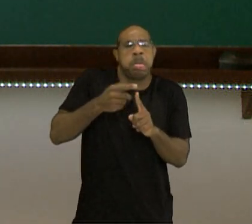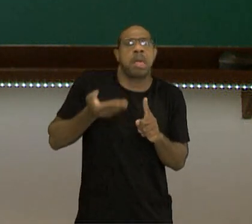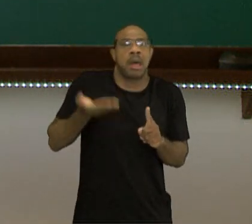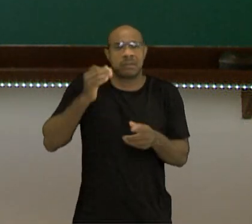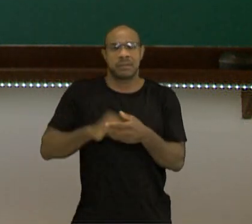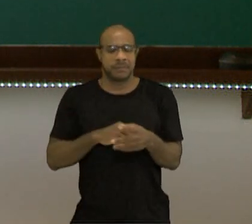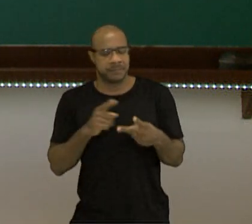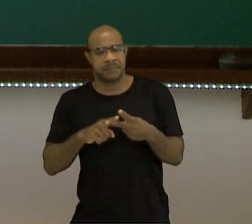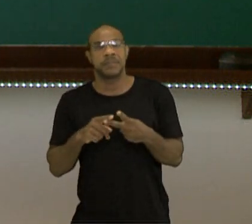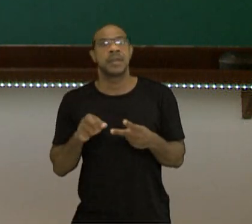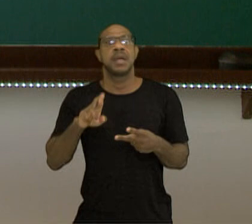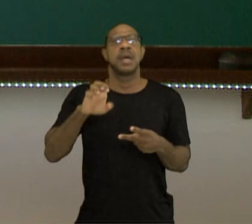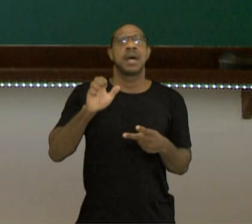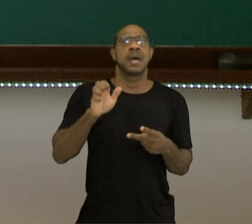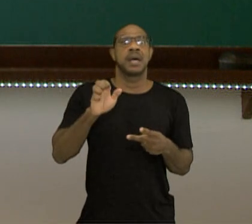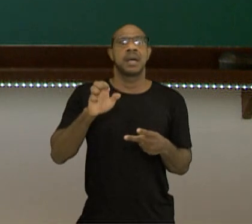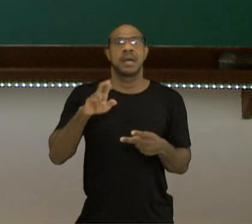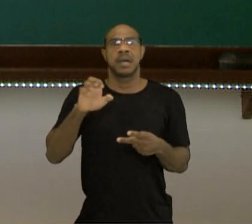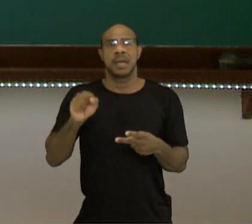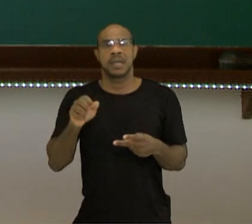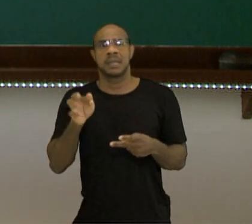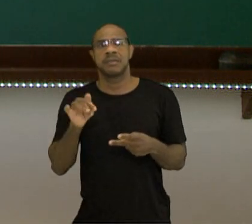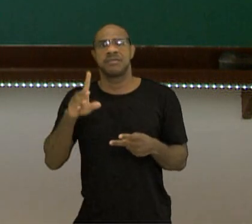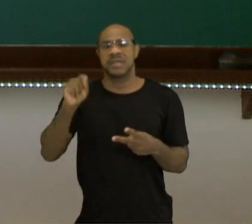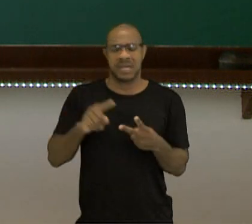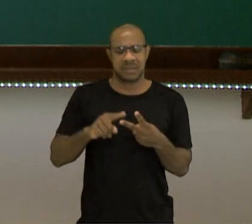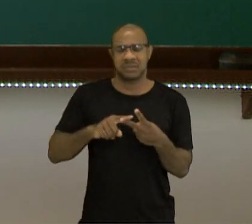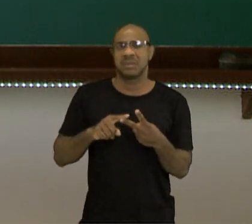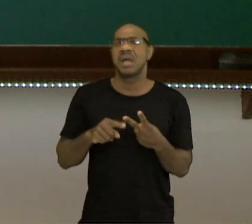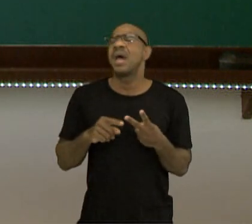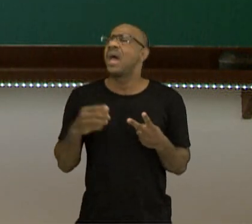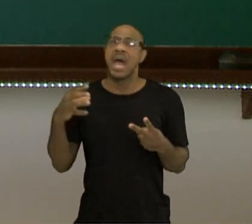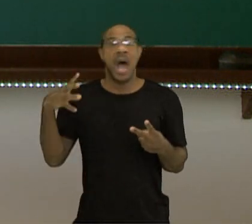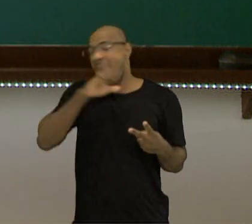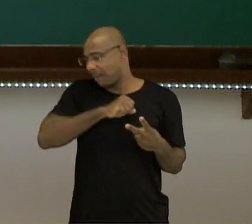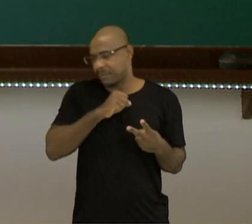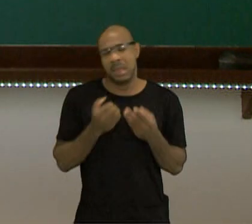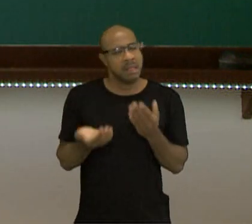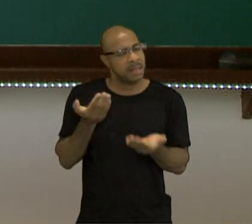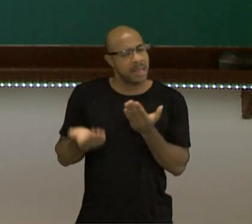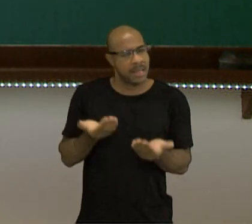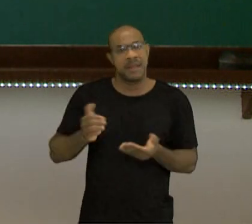os sintomas costumam ser mais leves e durar menos tempo também.